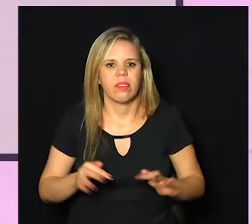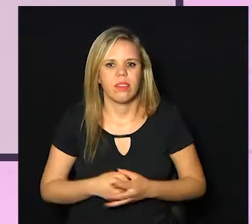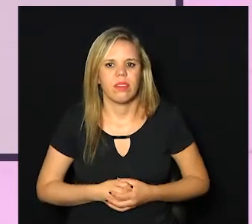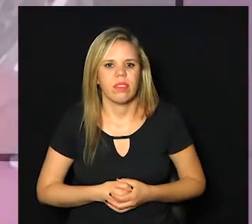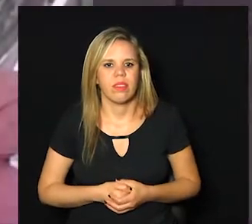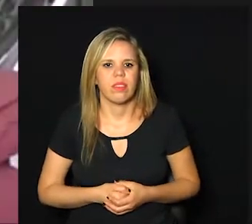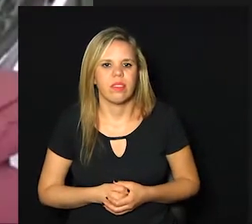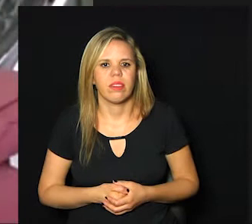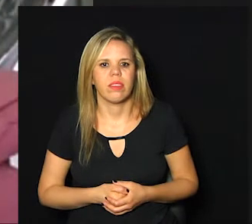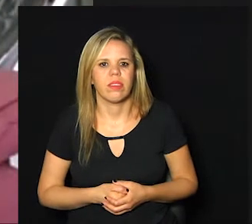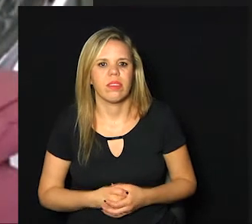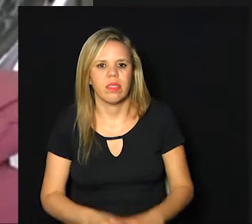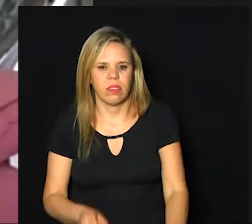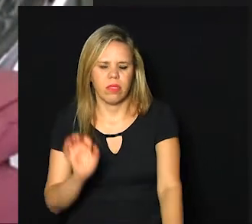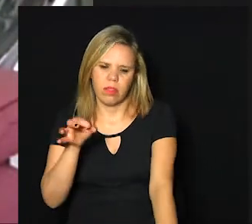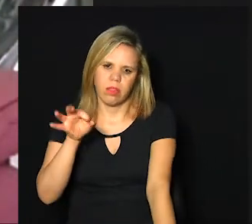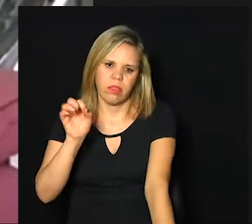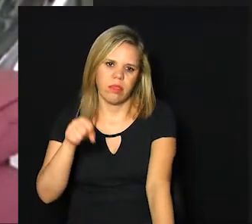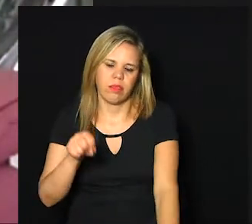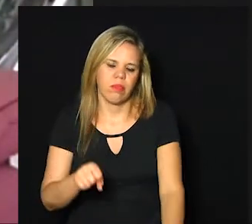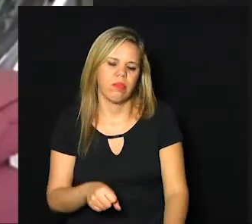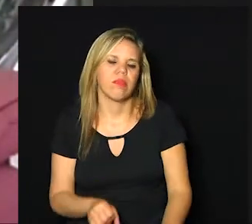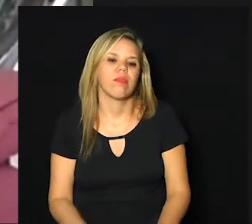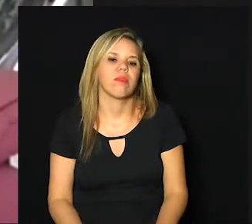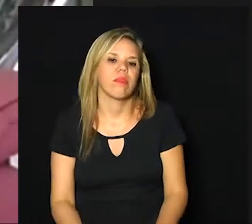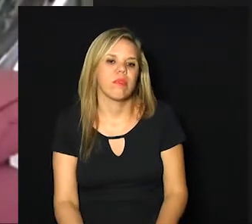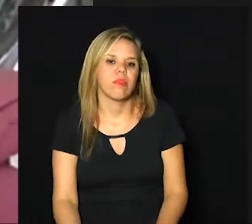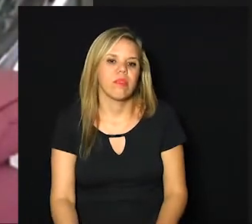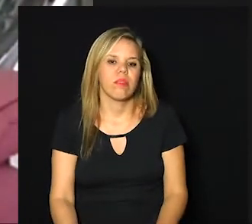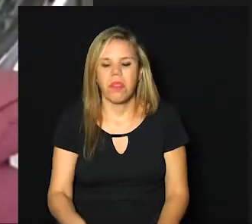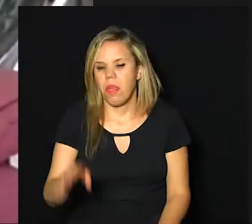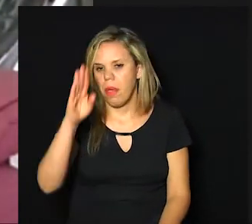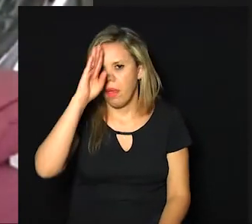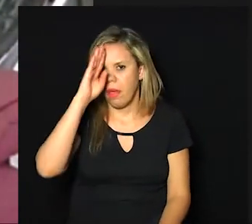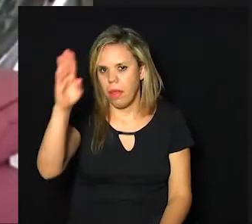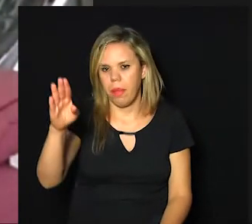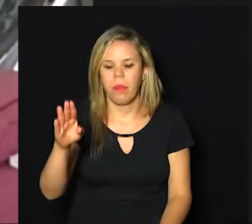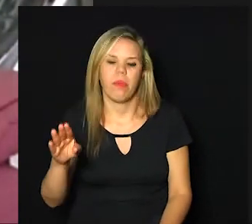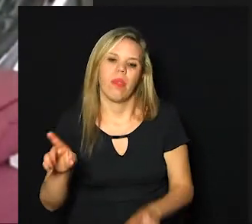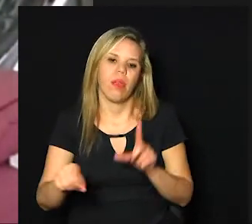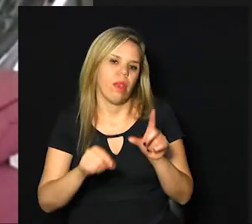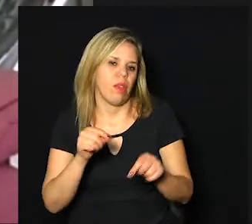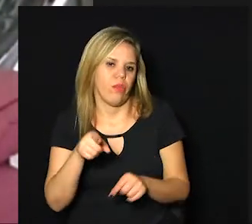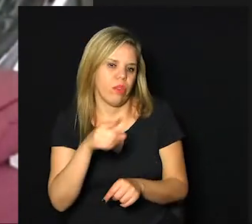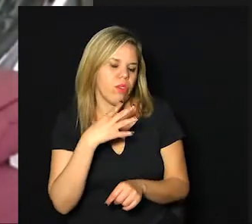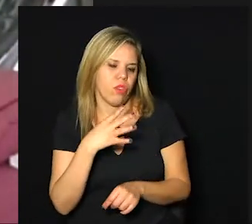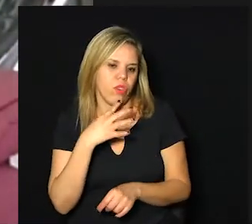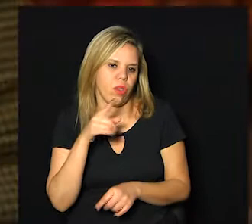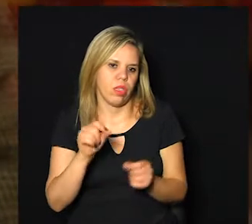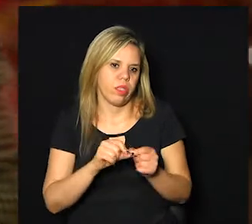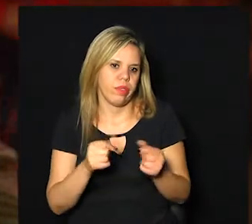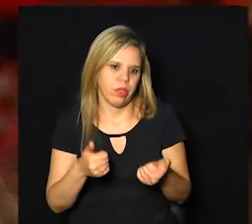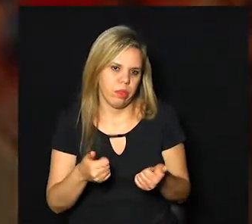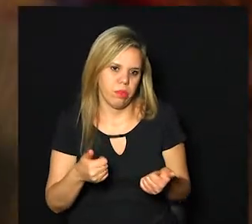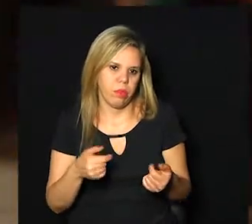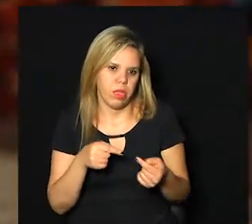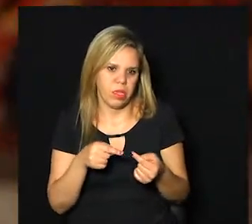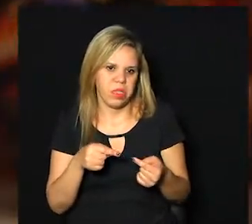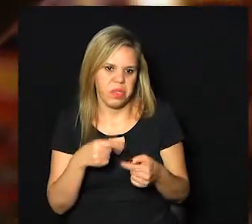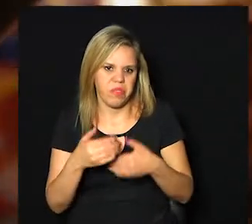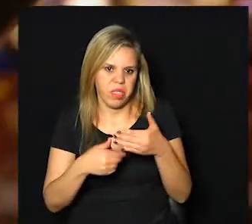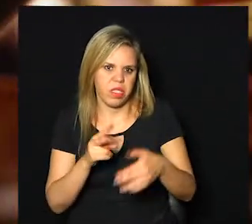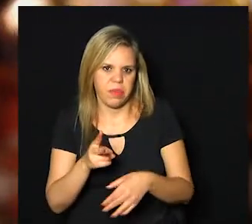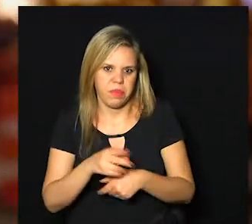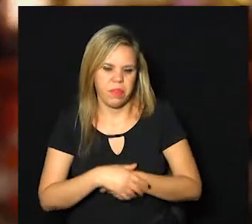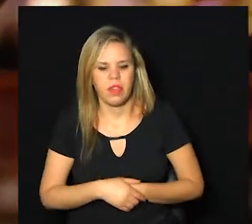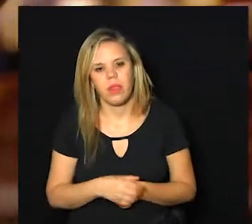felicidade? Com certeza, é um dos principais caminhos, é você conhecer aquilo que te faz bem e fazer bastante